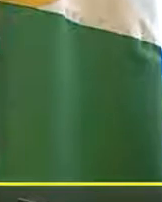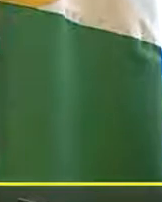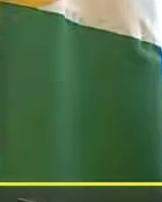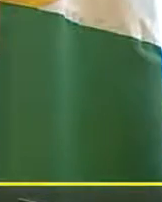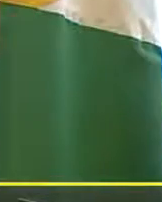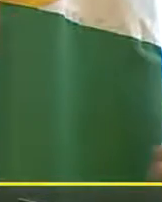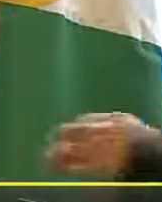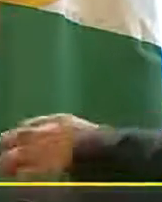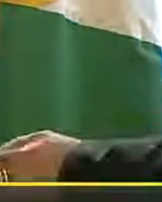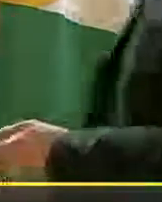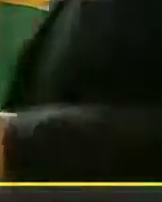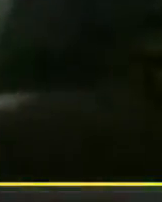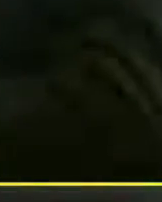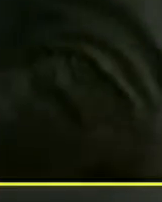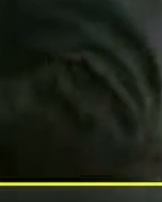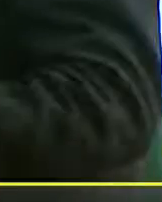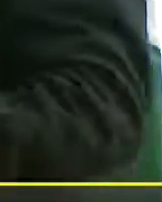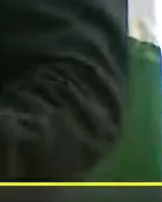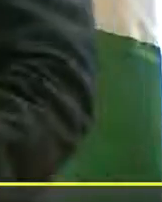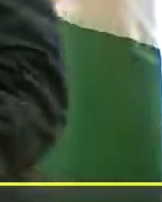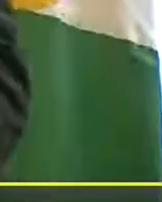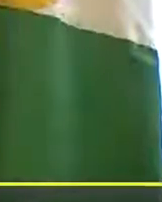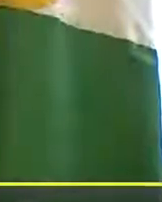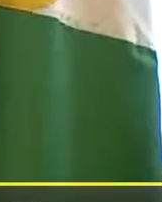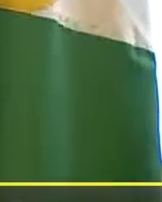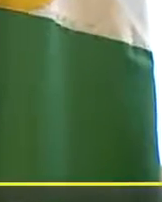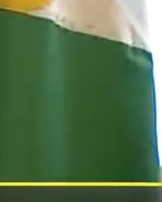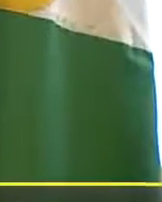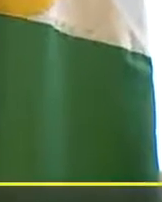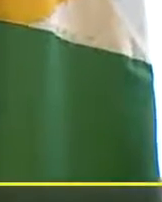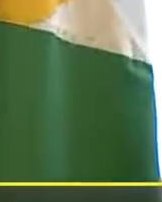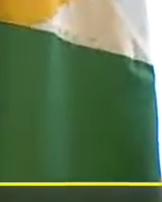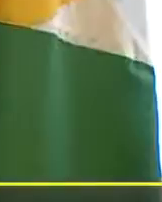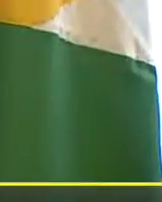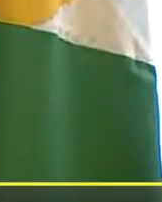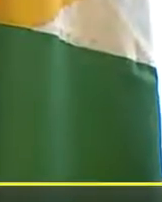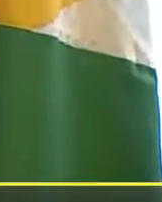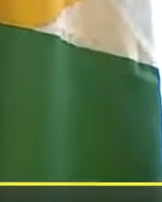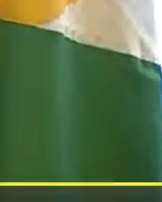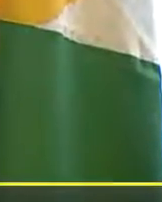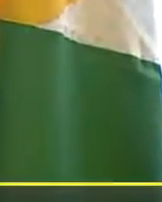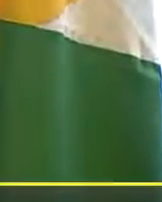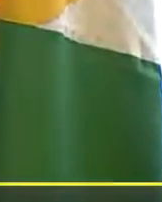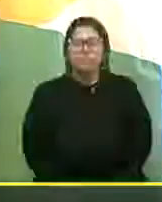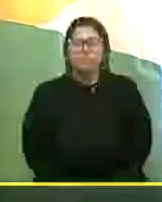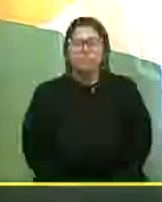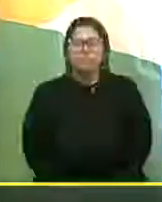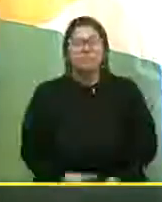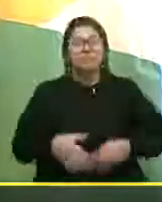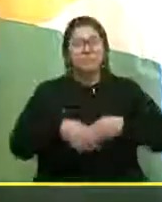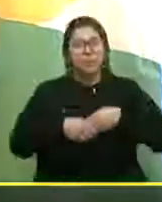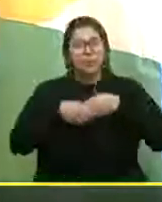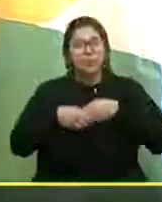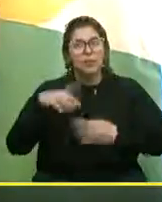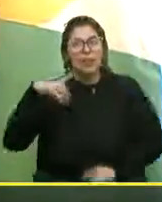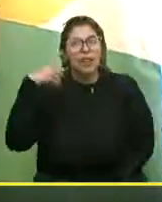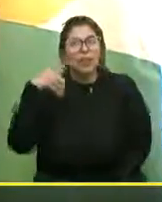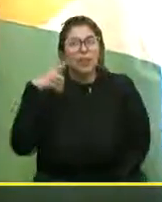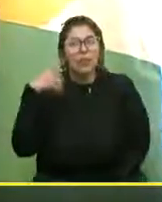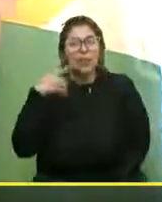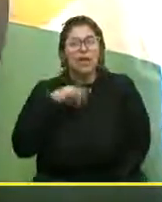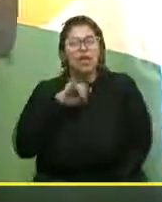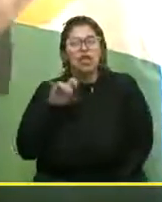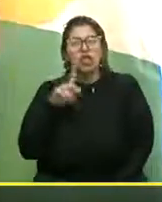Lima bom obrigado Oi boa tarde a todos quero cumprimentar o colega Deputado